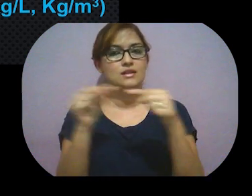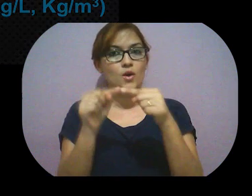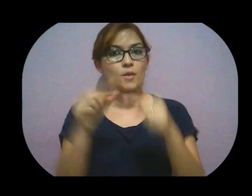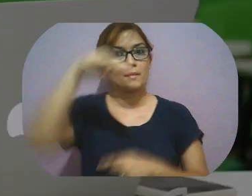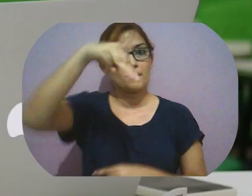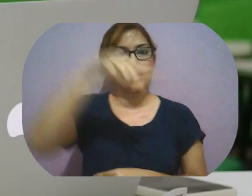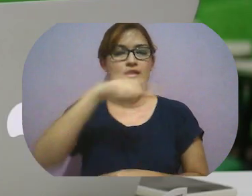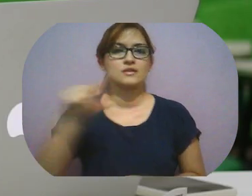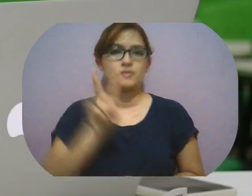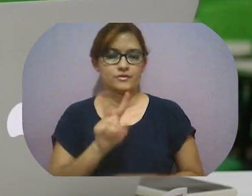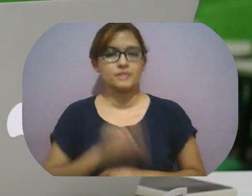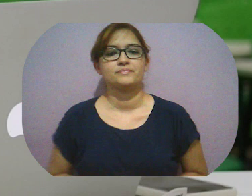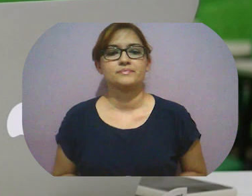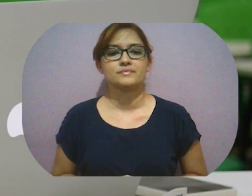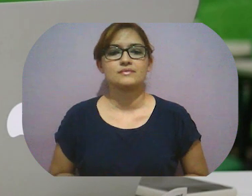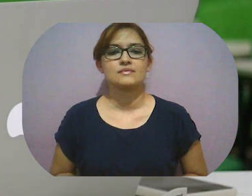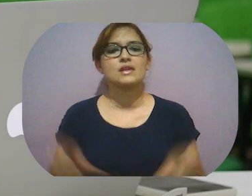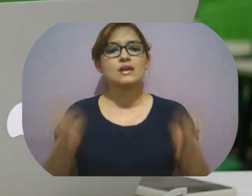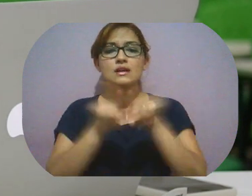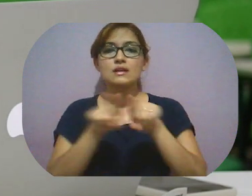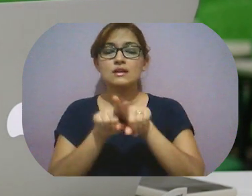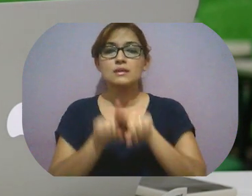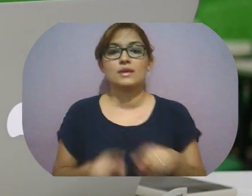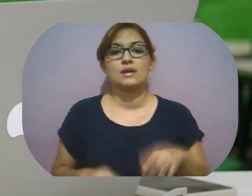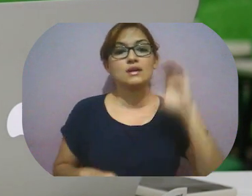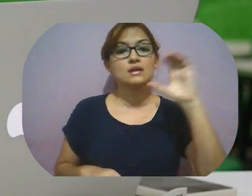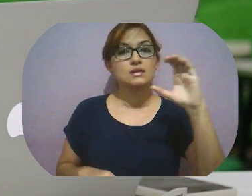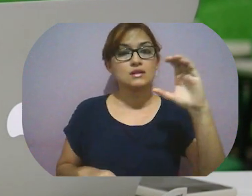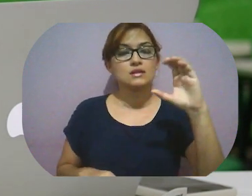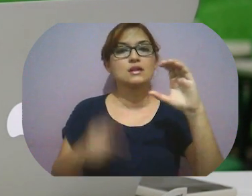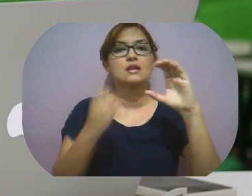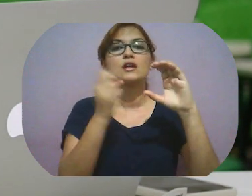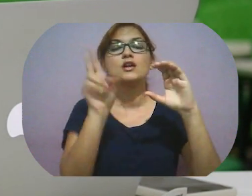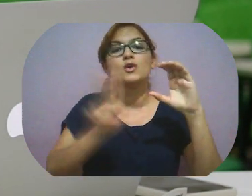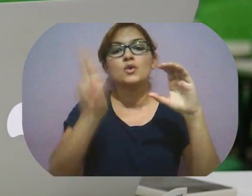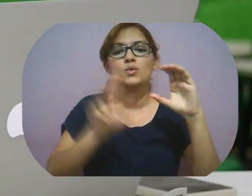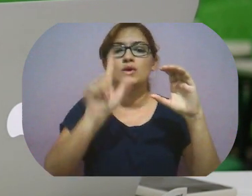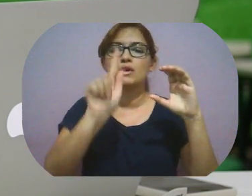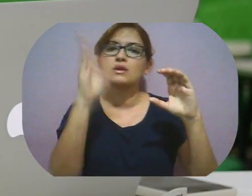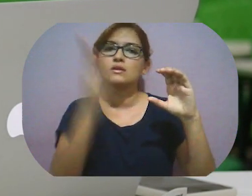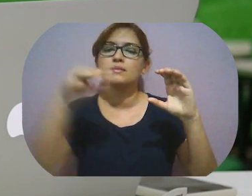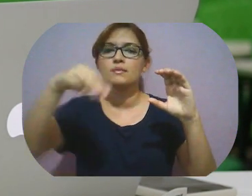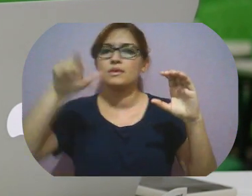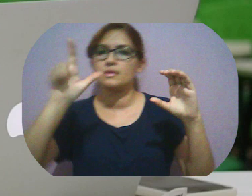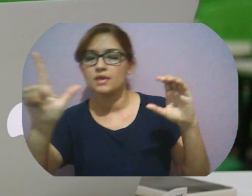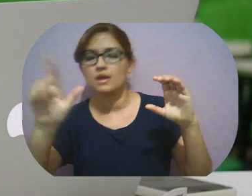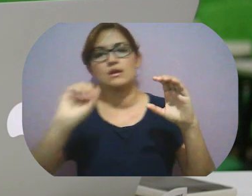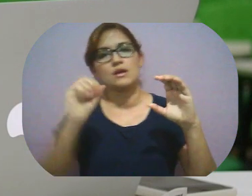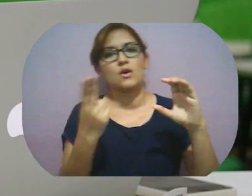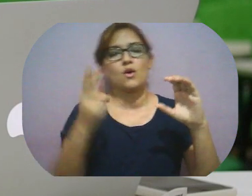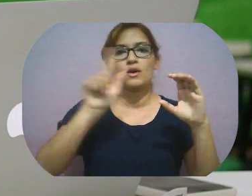solução. Unidades físicas, tanto da concentração e densidade, nós usamos gramas por ml, gramas por centímetro